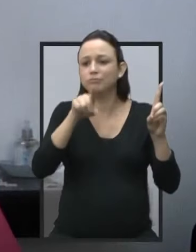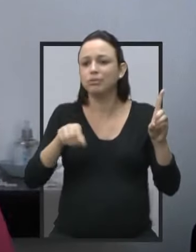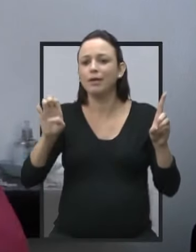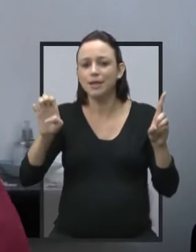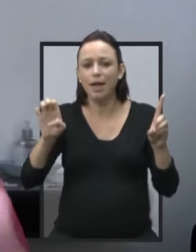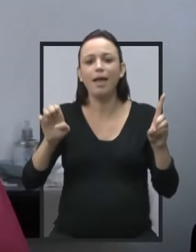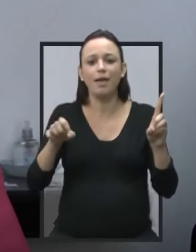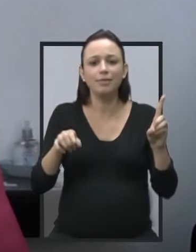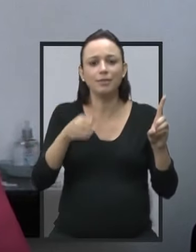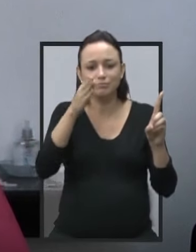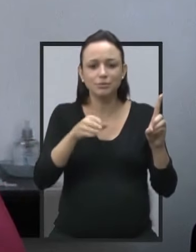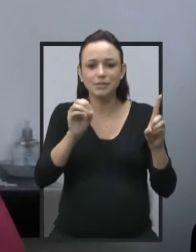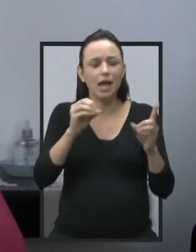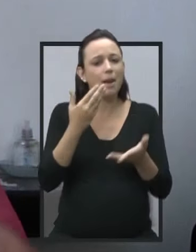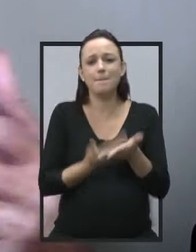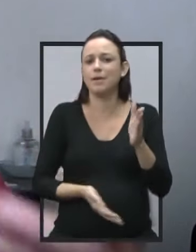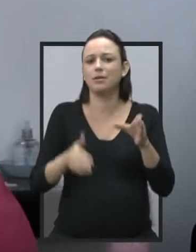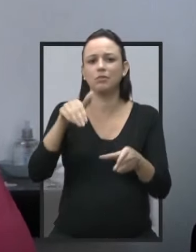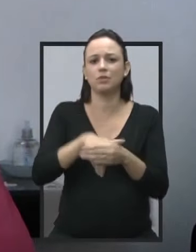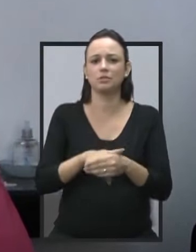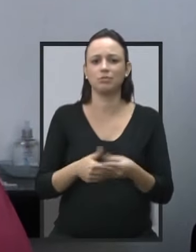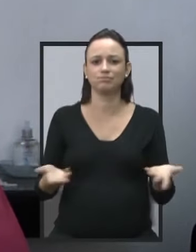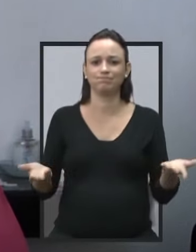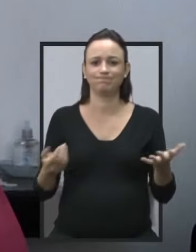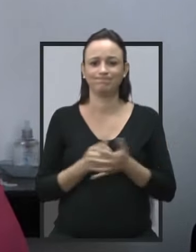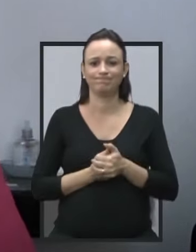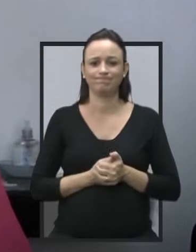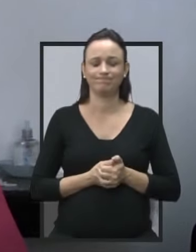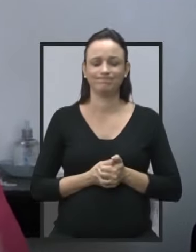ele tinha que passar pelo zero. Foi quando ele perdeu a primeira eleição.